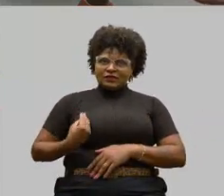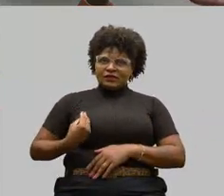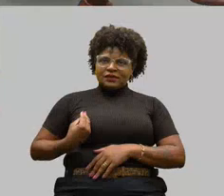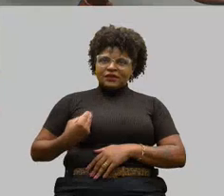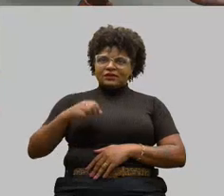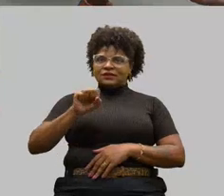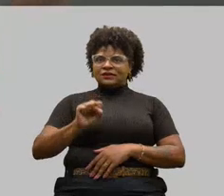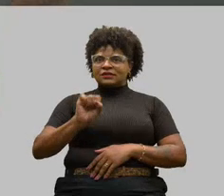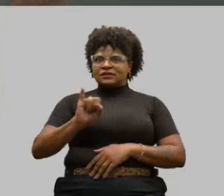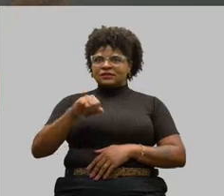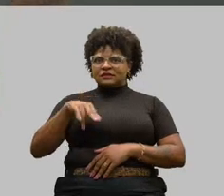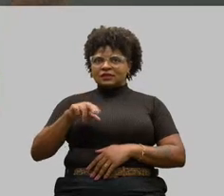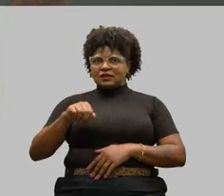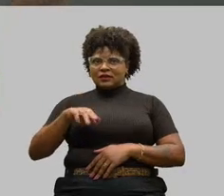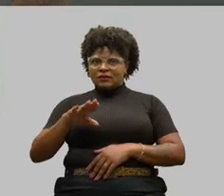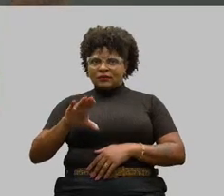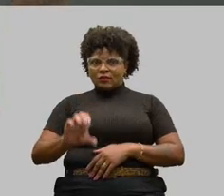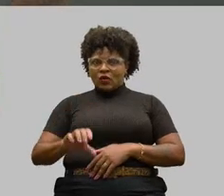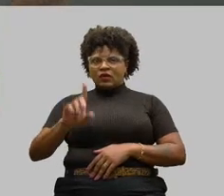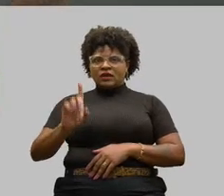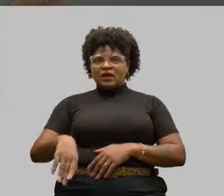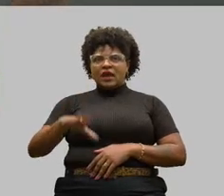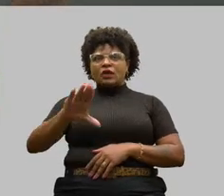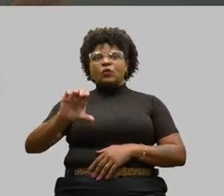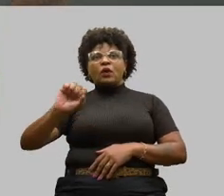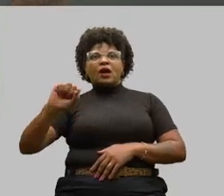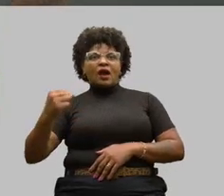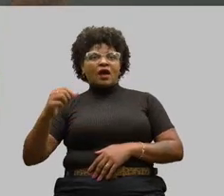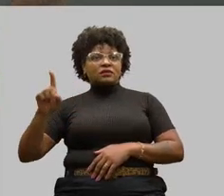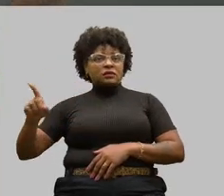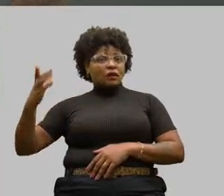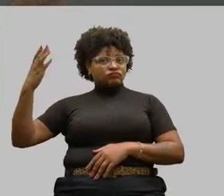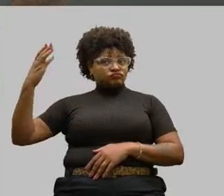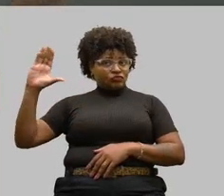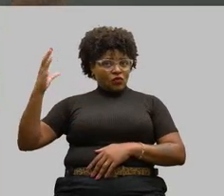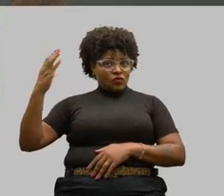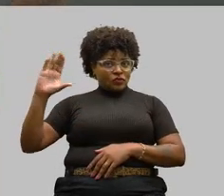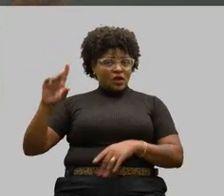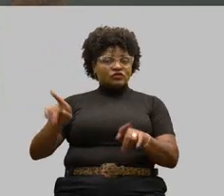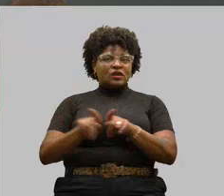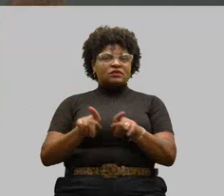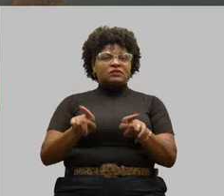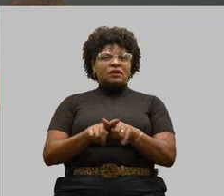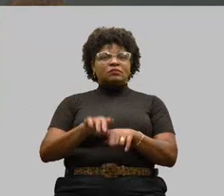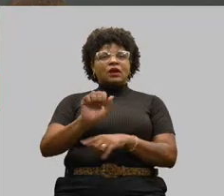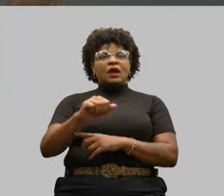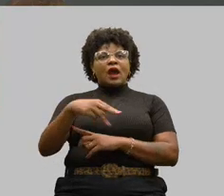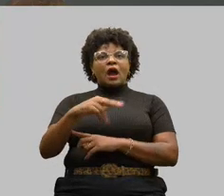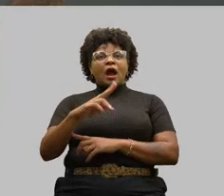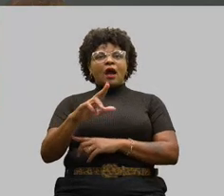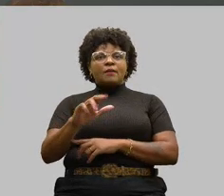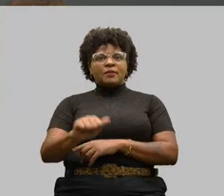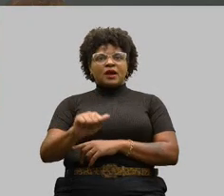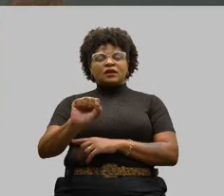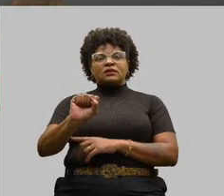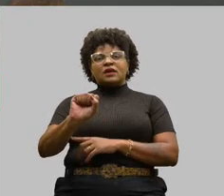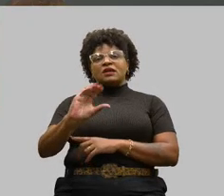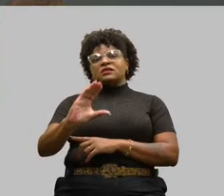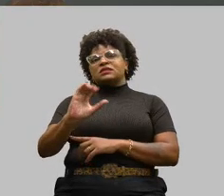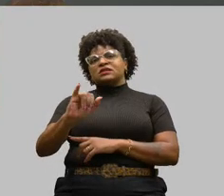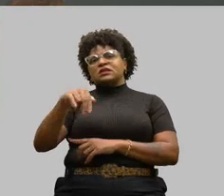Guimarães Silveira do cais de Contagem e também da Amanda Siqueira Carvalho representando a